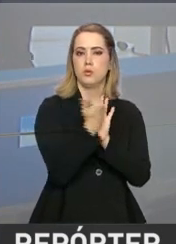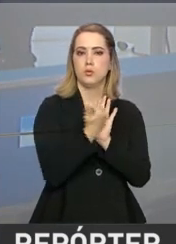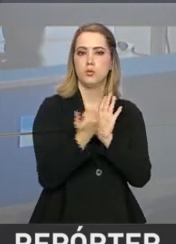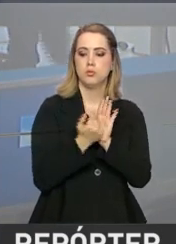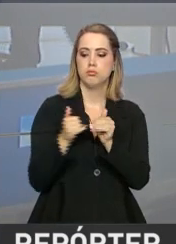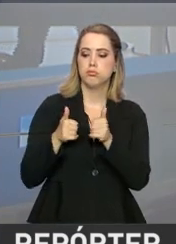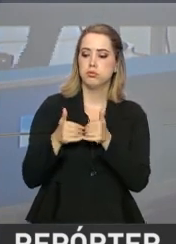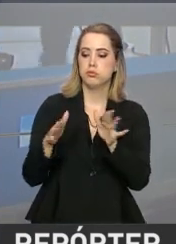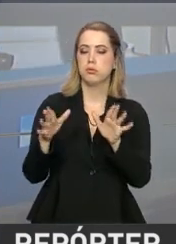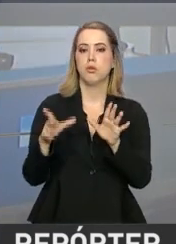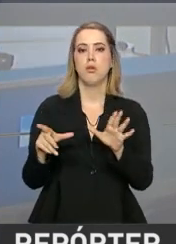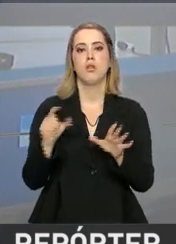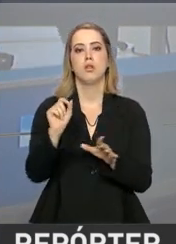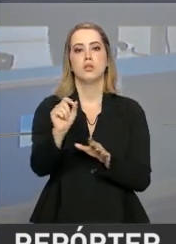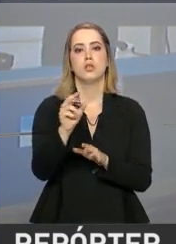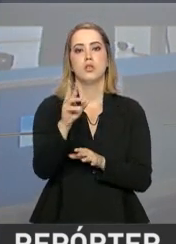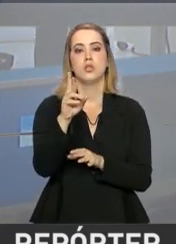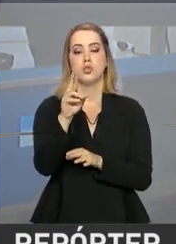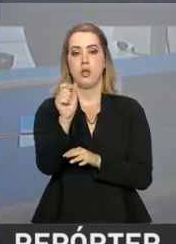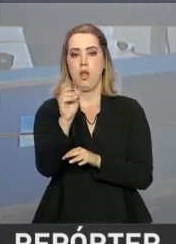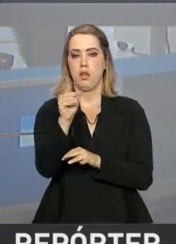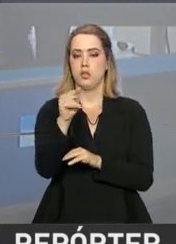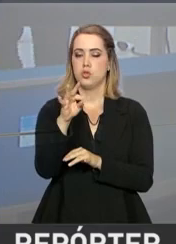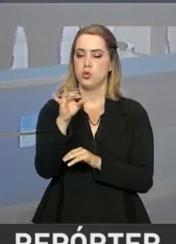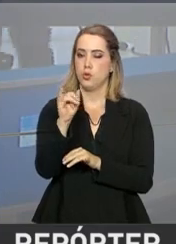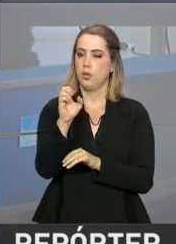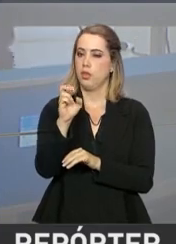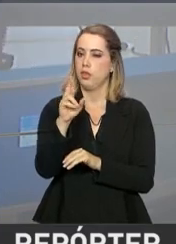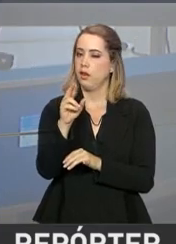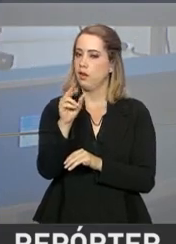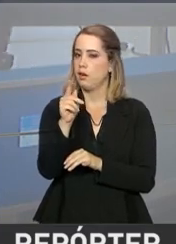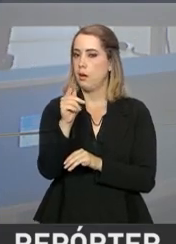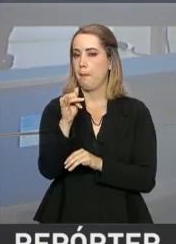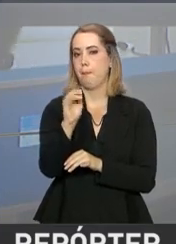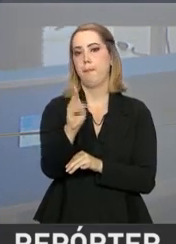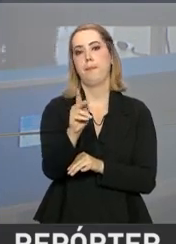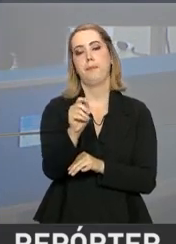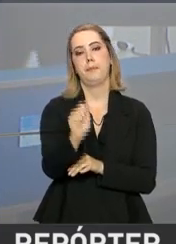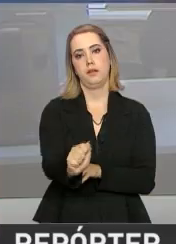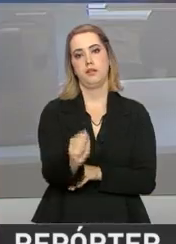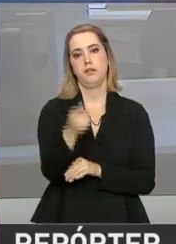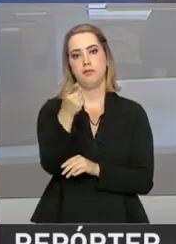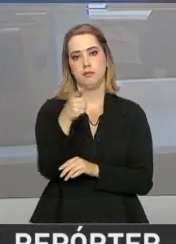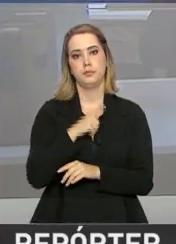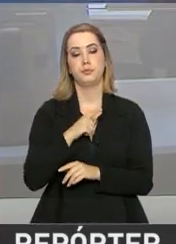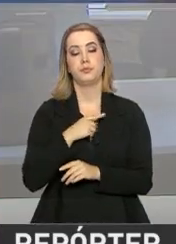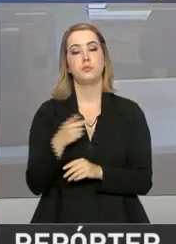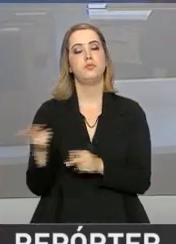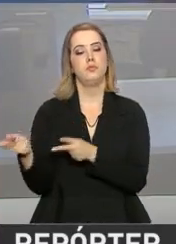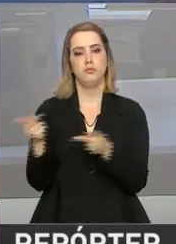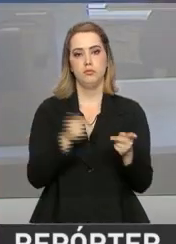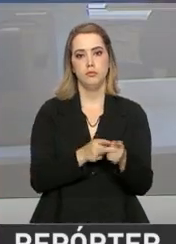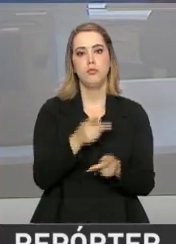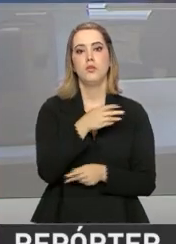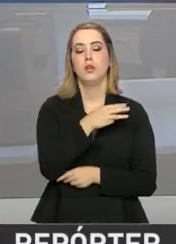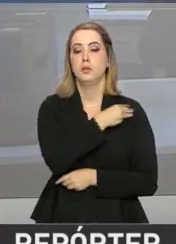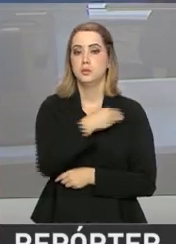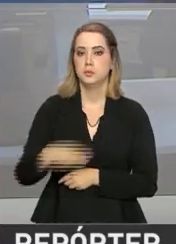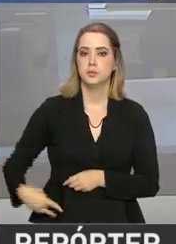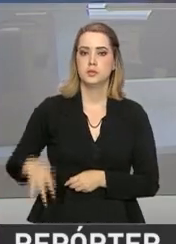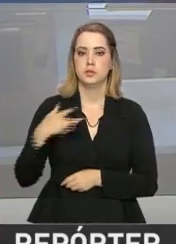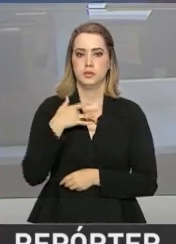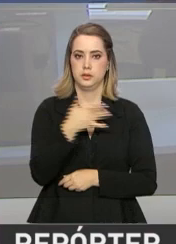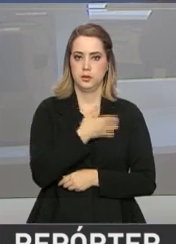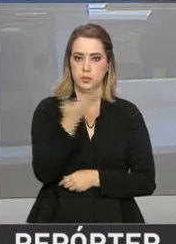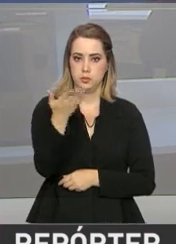radioterapia as obras também foram visitadas pelo ministro da saúde ricardo barros e nós ficamos por aqui voltamos a